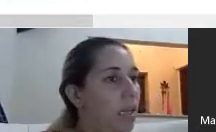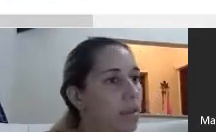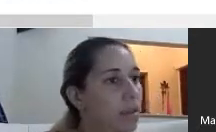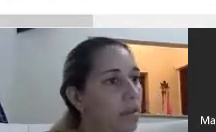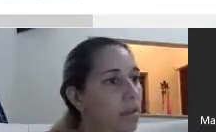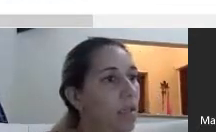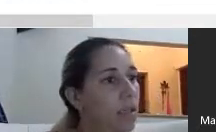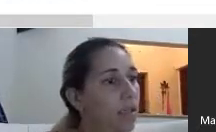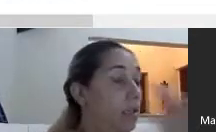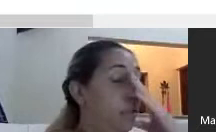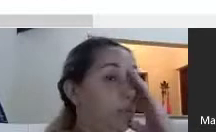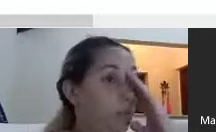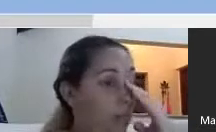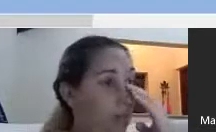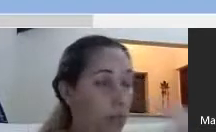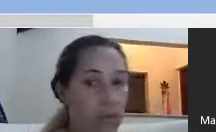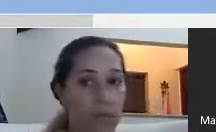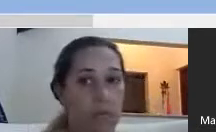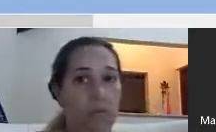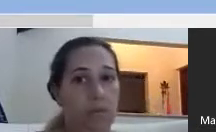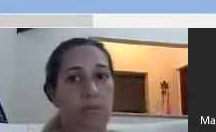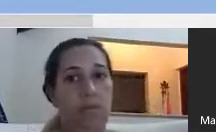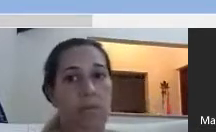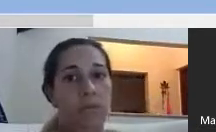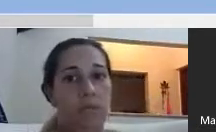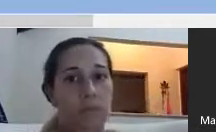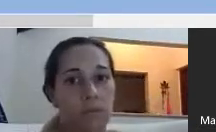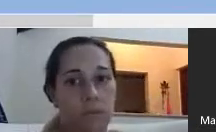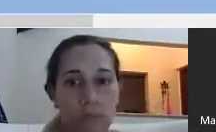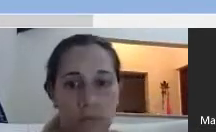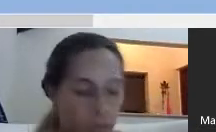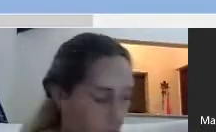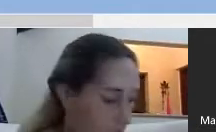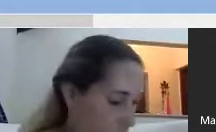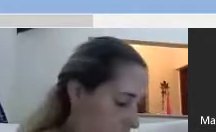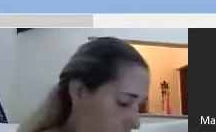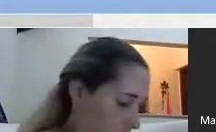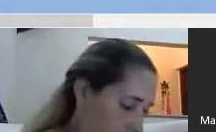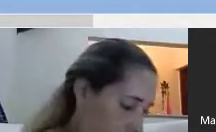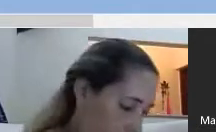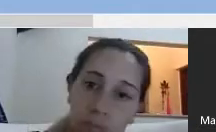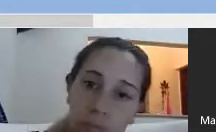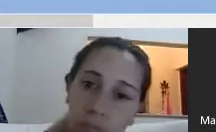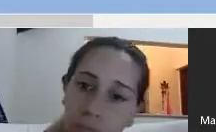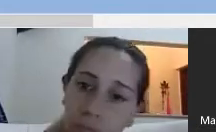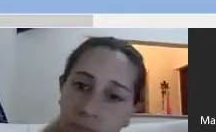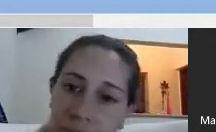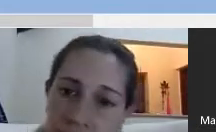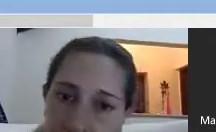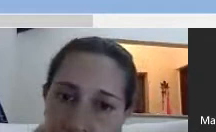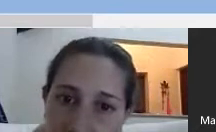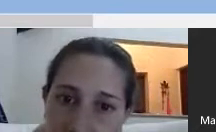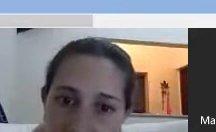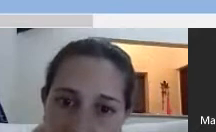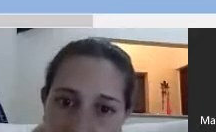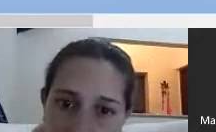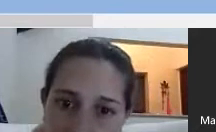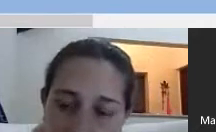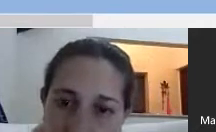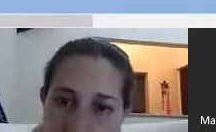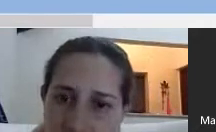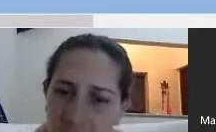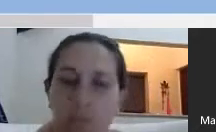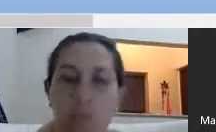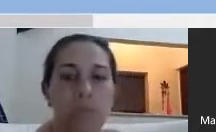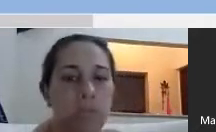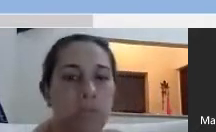Simples. Volume de dados. Olha, a carga inicial de 140 registros e o volume mensal estimado e